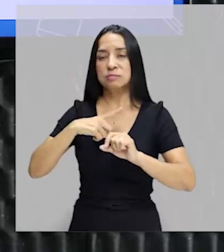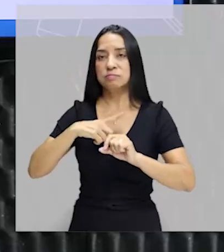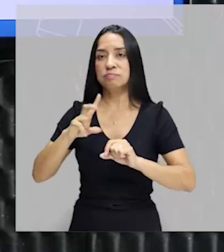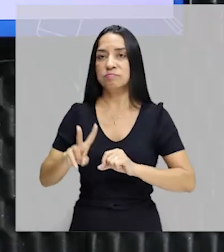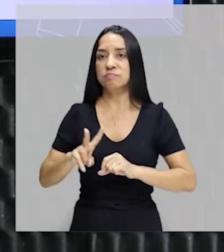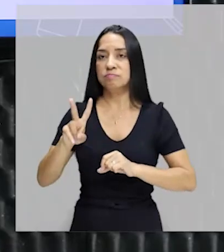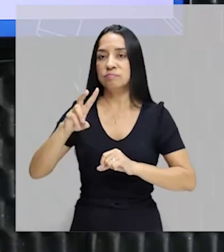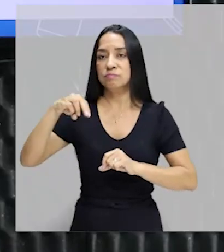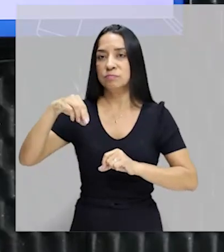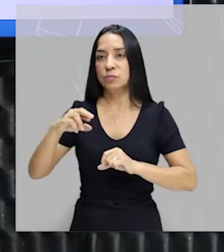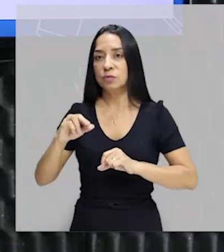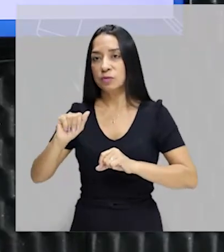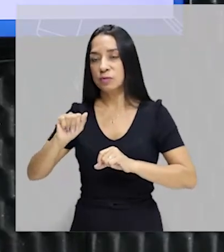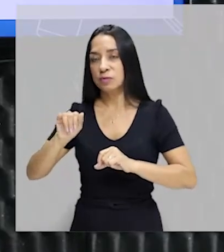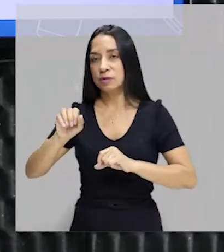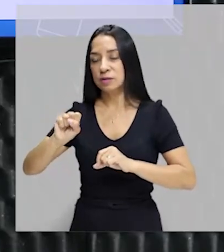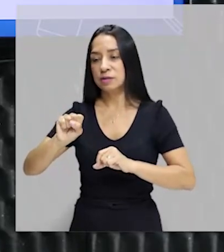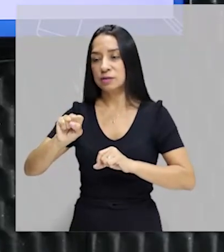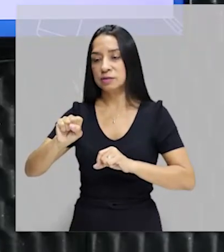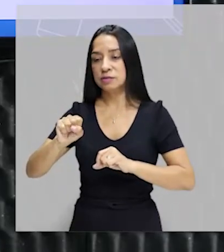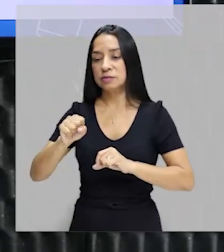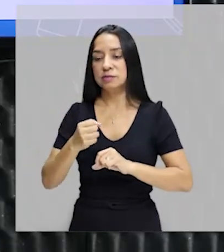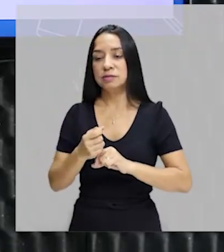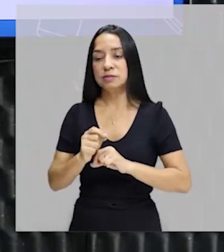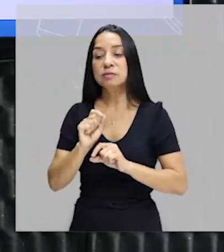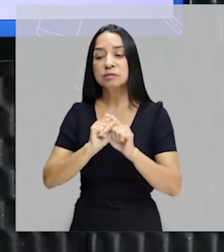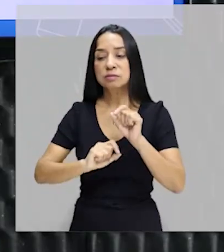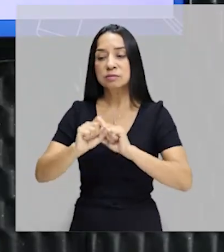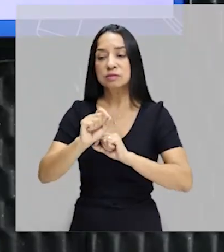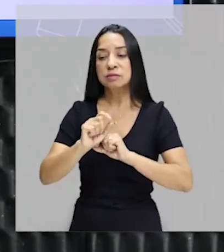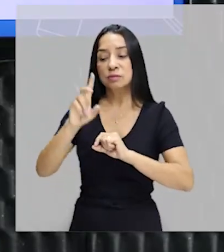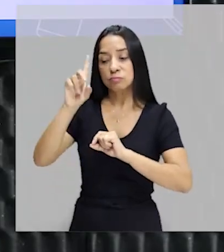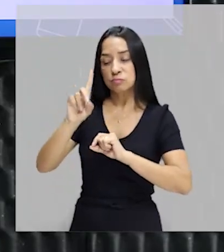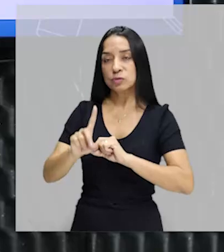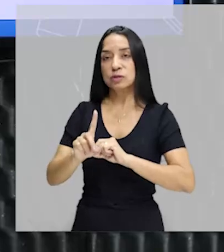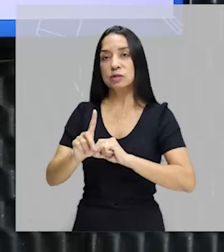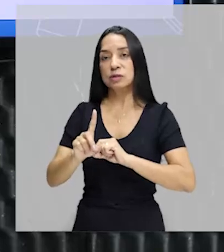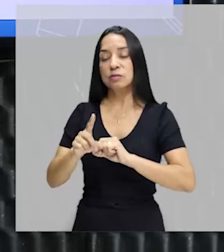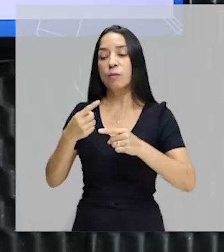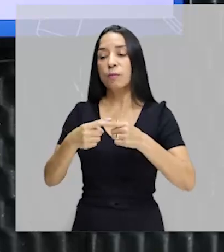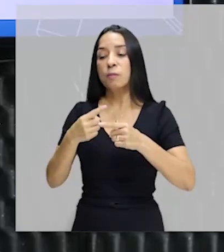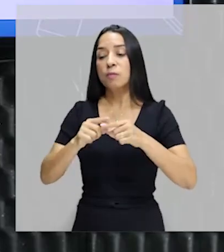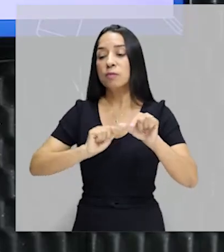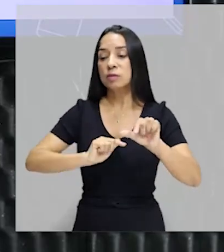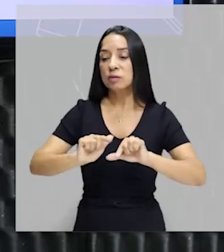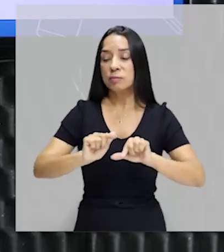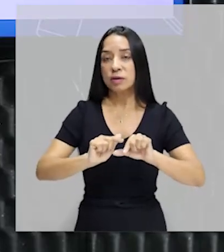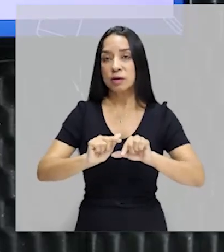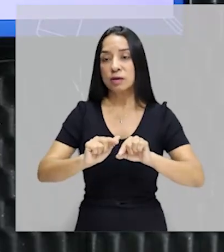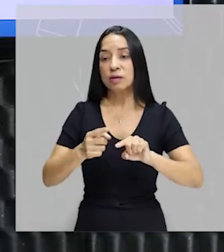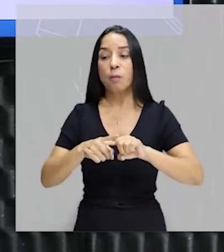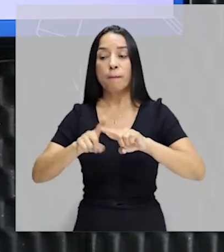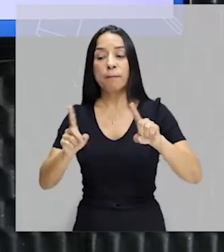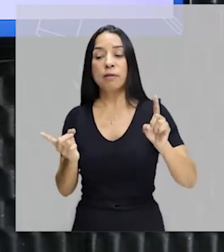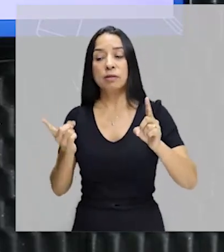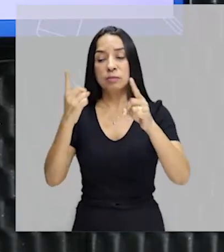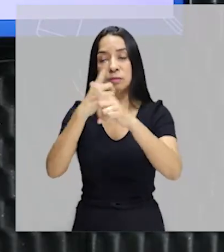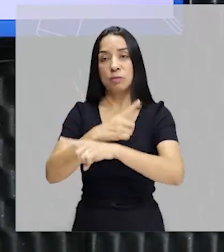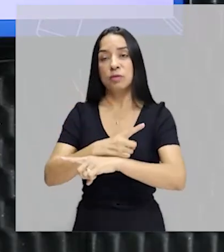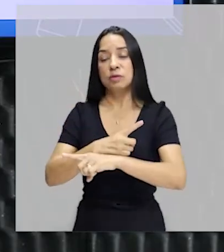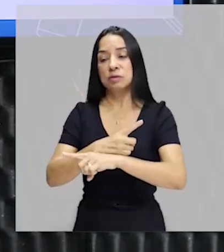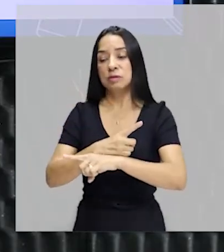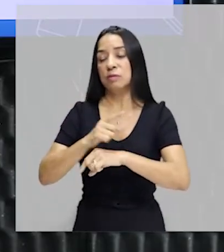morais, que seriam dignos por estar trabalhando, mas em contrapartida, esse trabalho